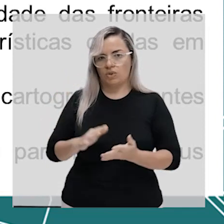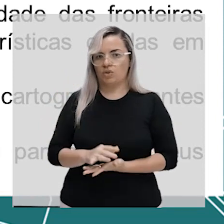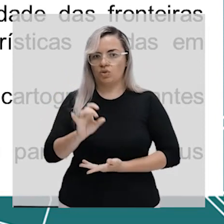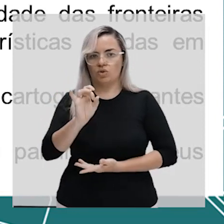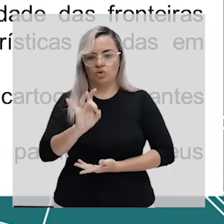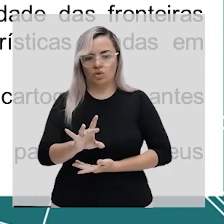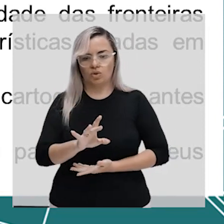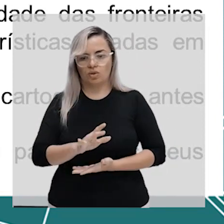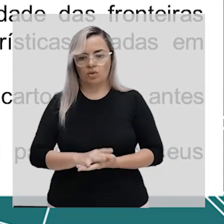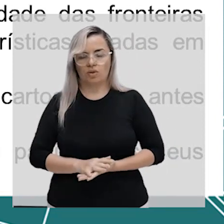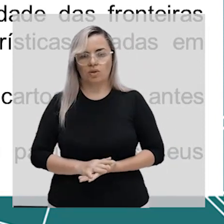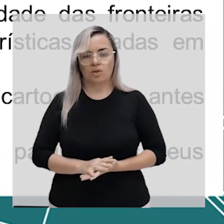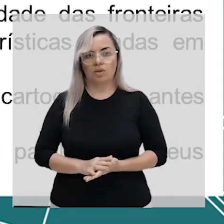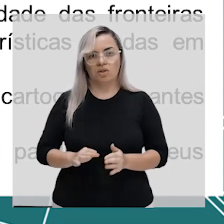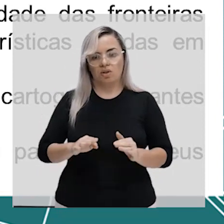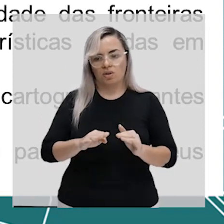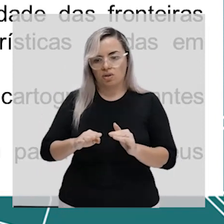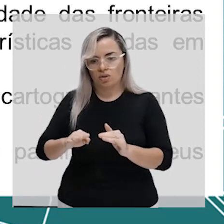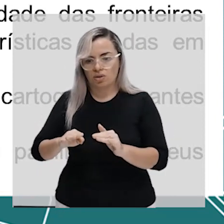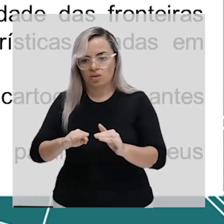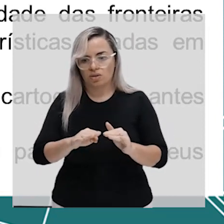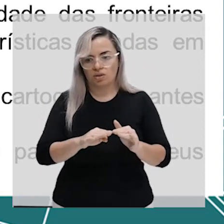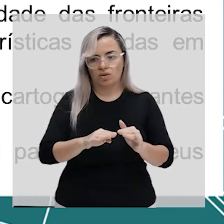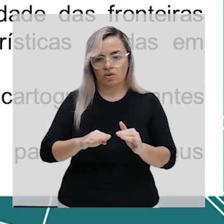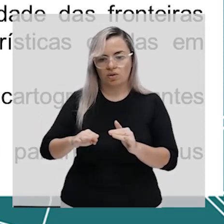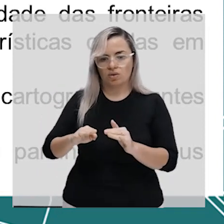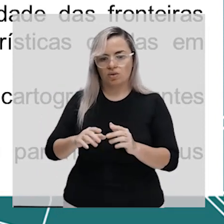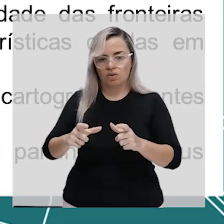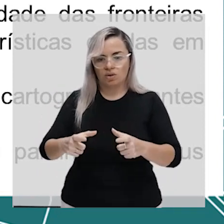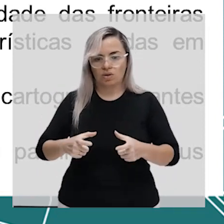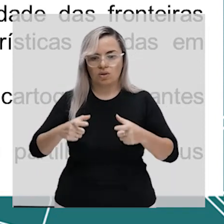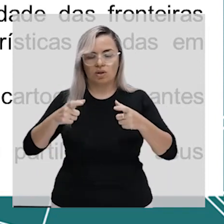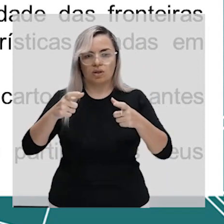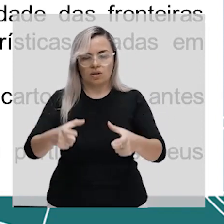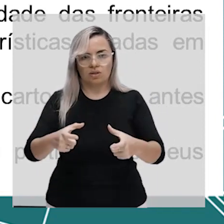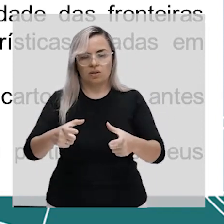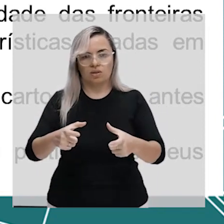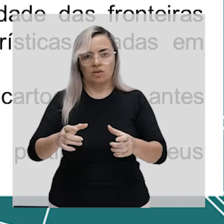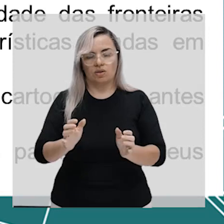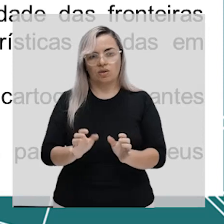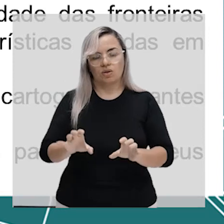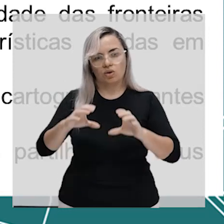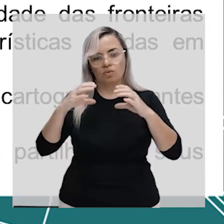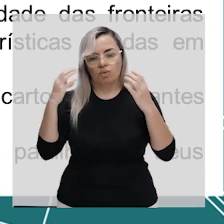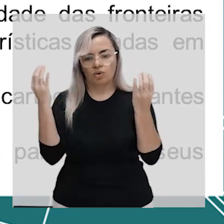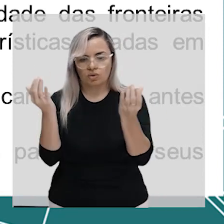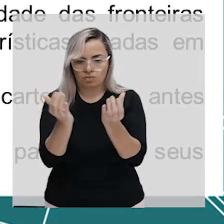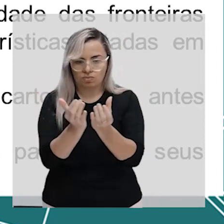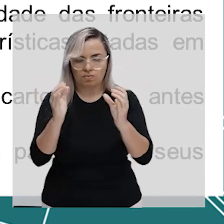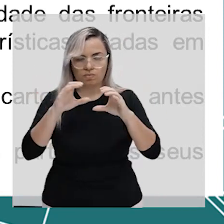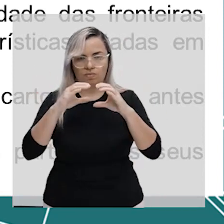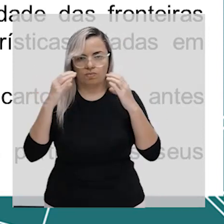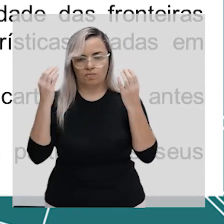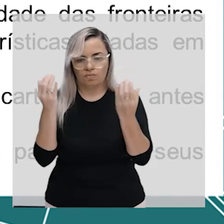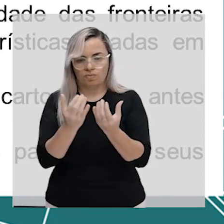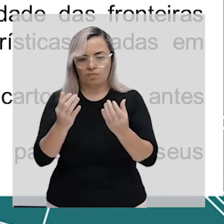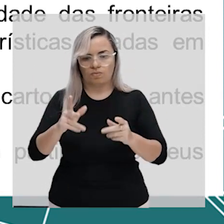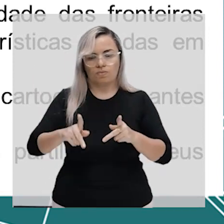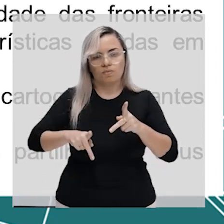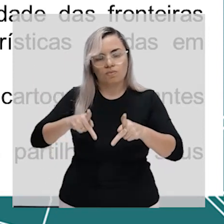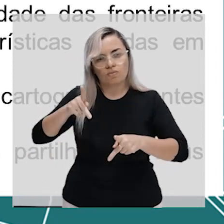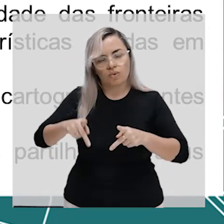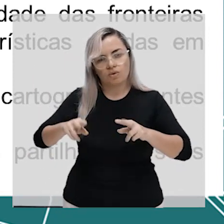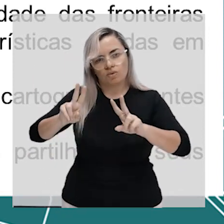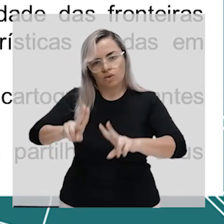26%, que geralmente coincidiam com os de locais de habitação dos grupos